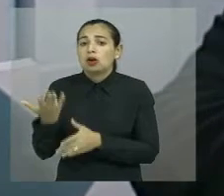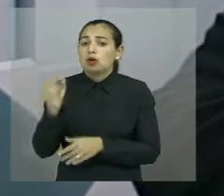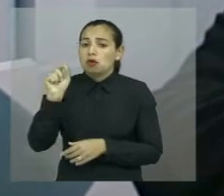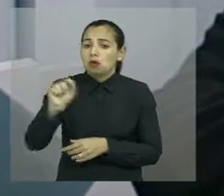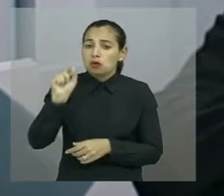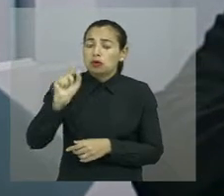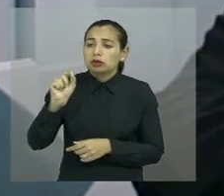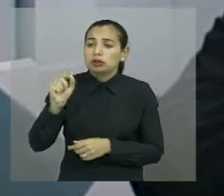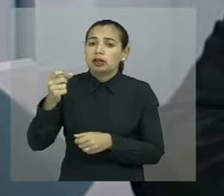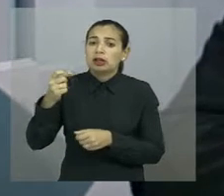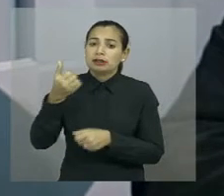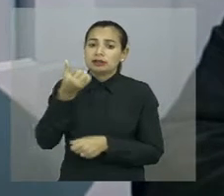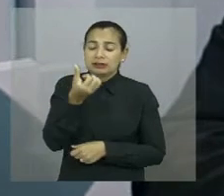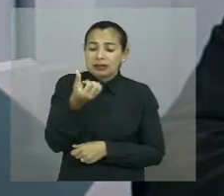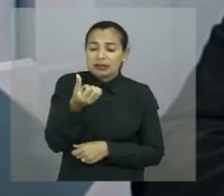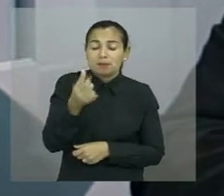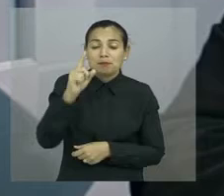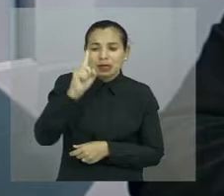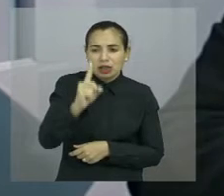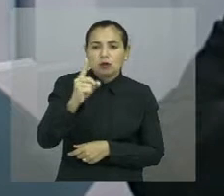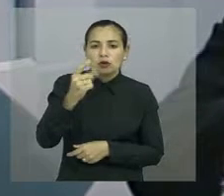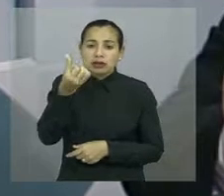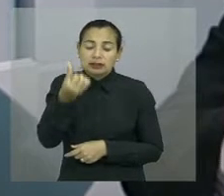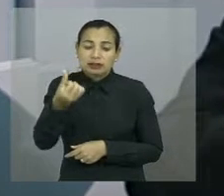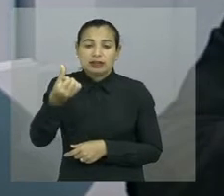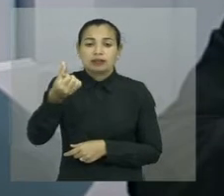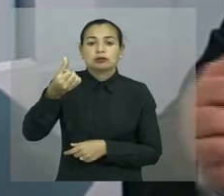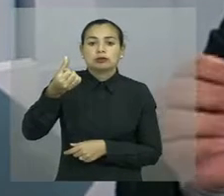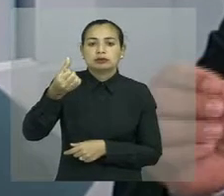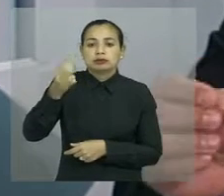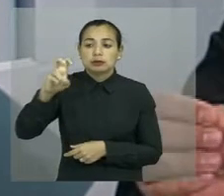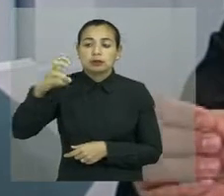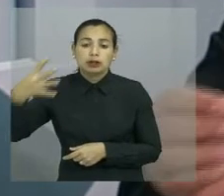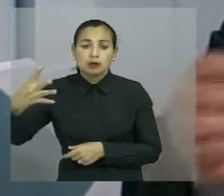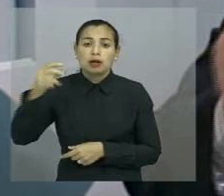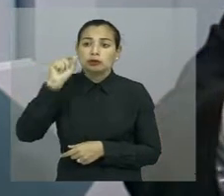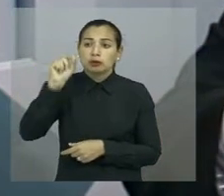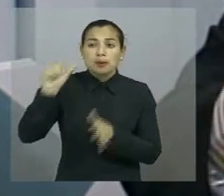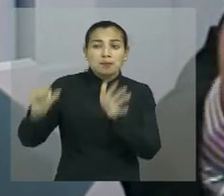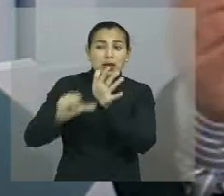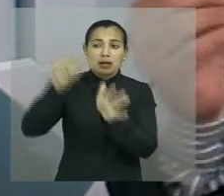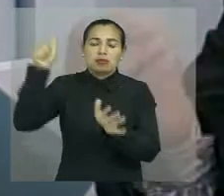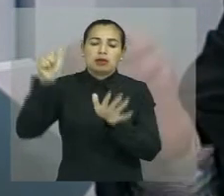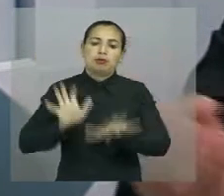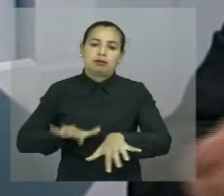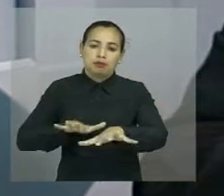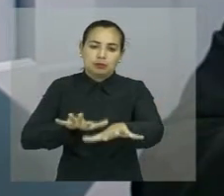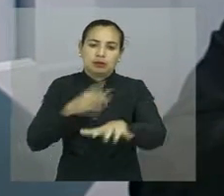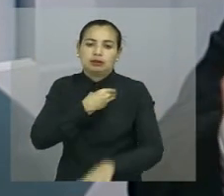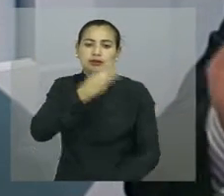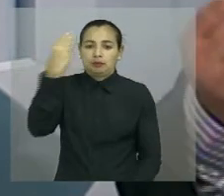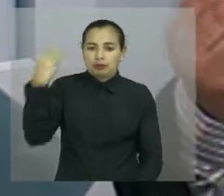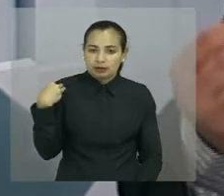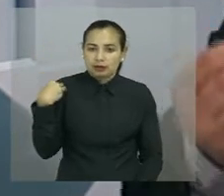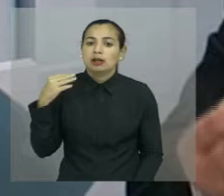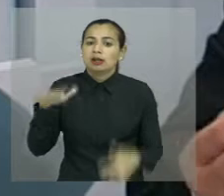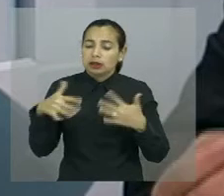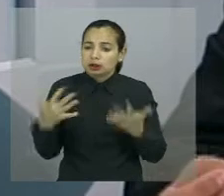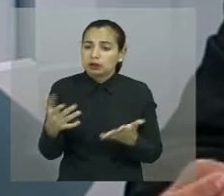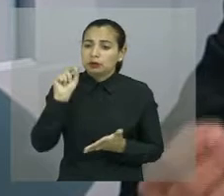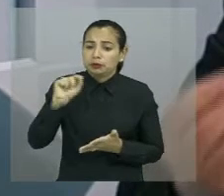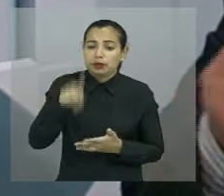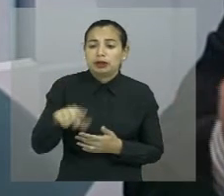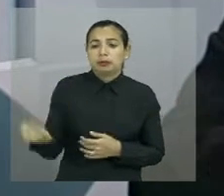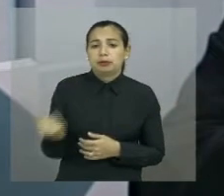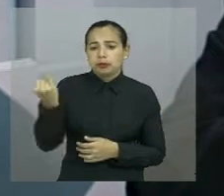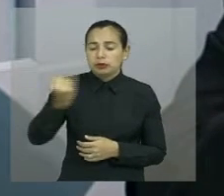remonta a 1654. Primeira Caminhada com Maria foi em 1654. Então, ao considerar a Caminhada